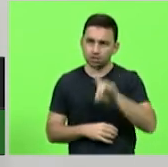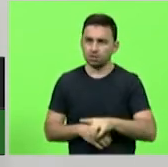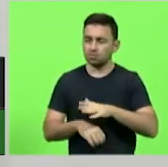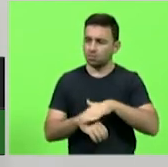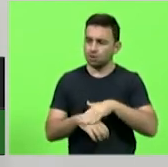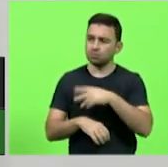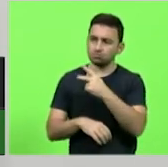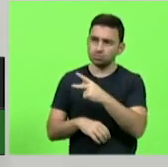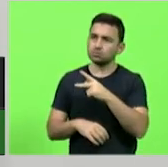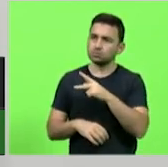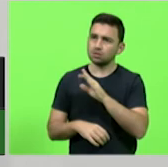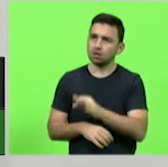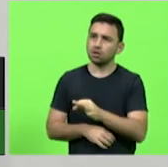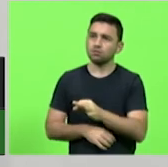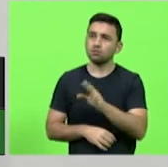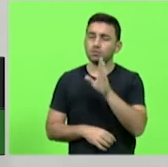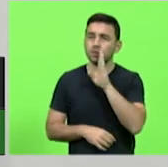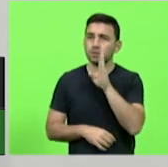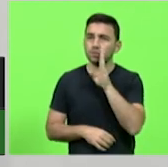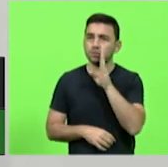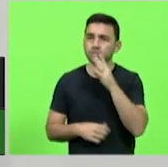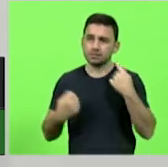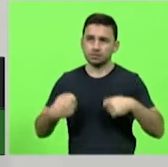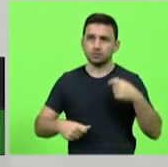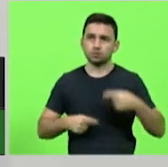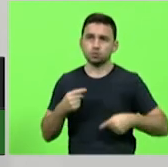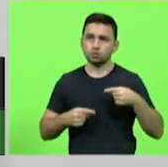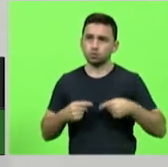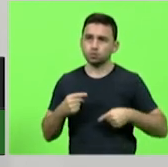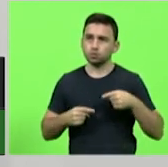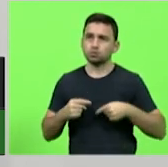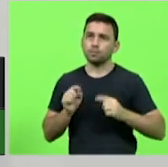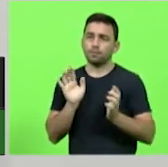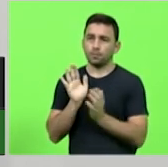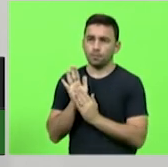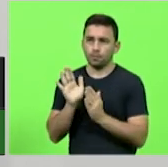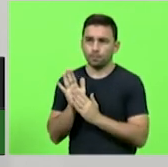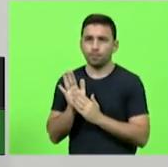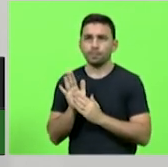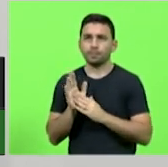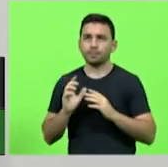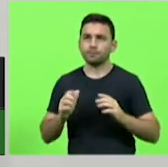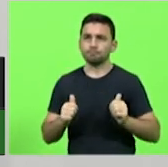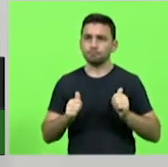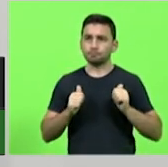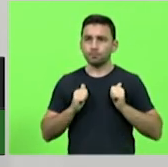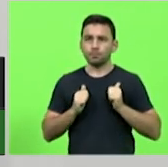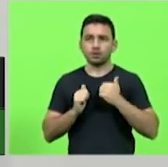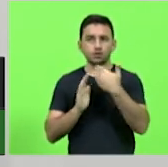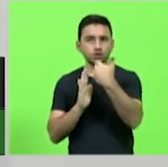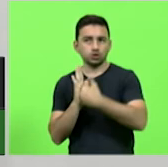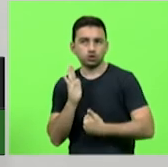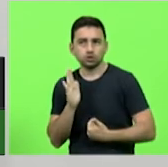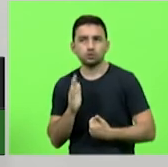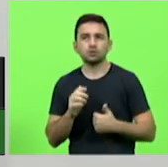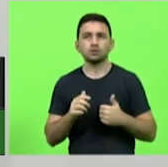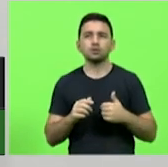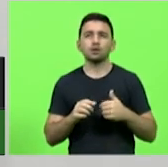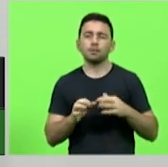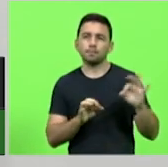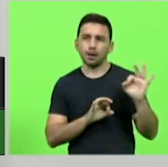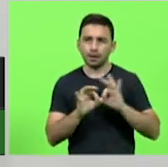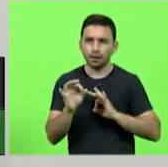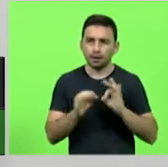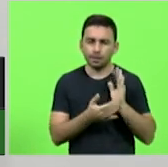Berlanda, discutir os seus propósitos, as suas isenções, as renegociações de dívida